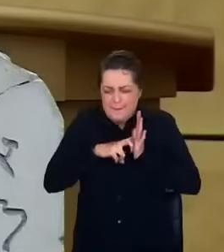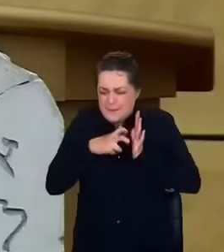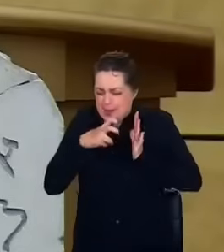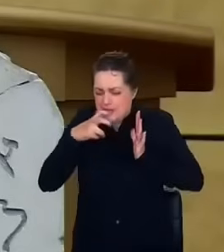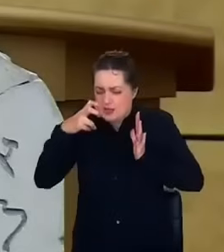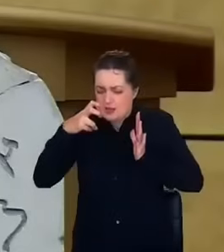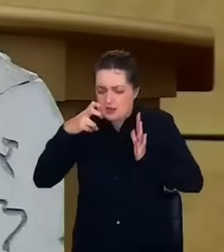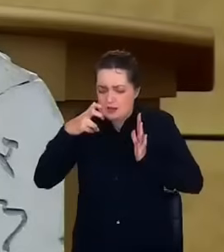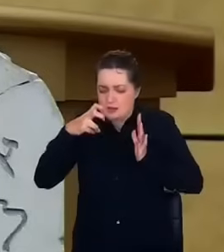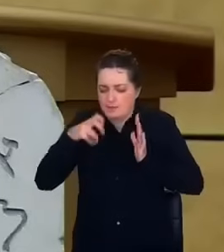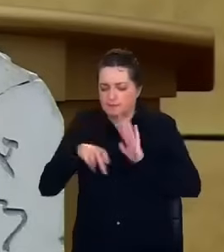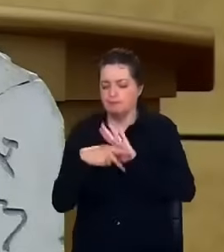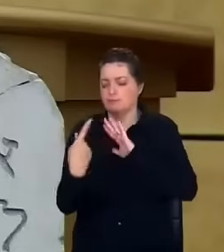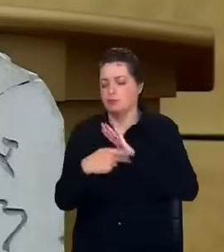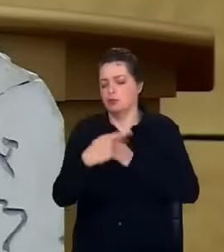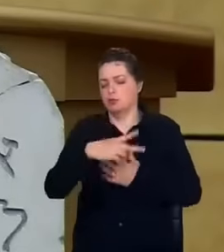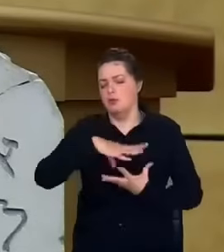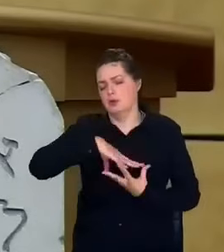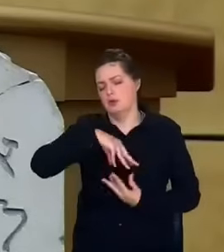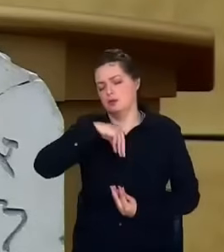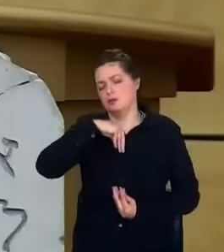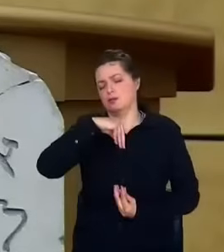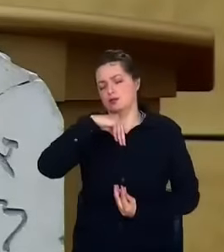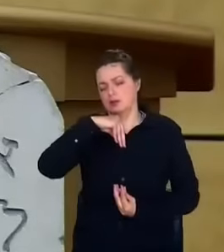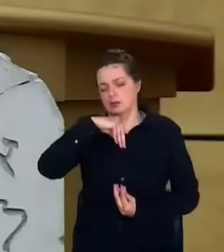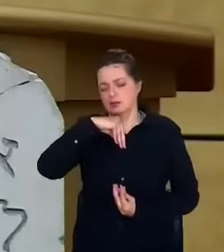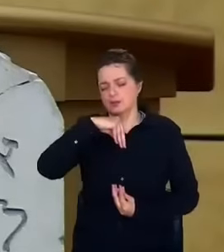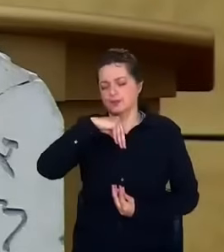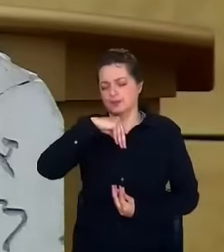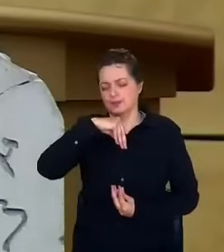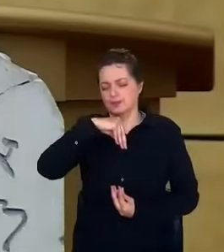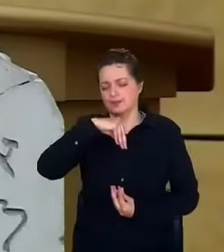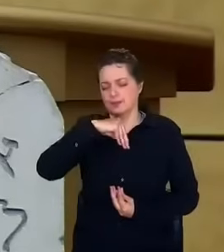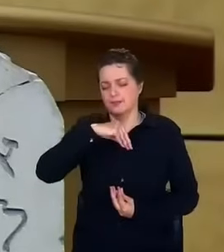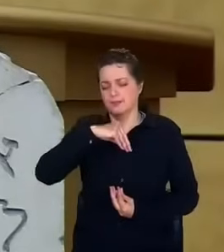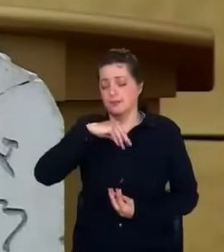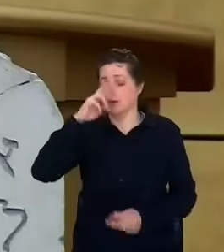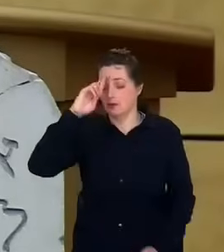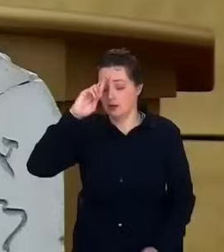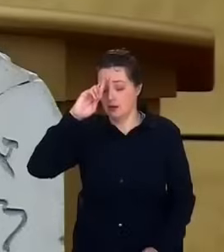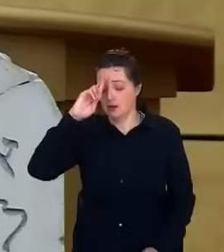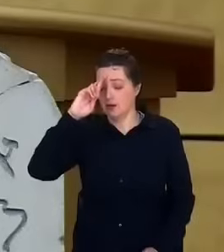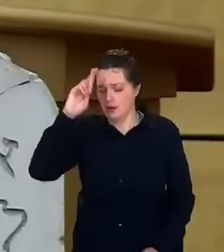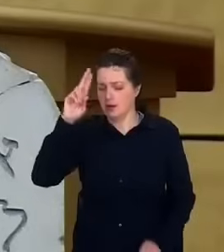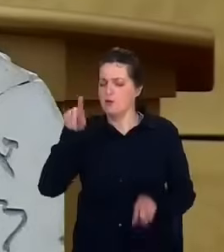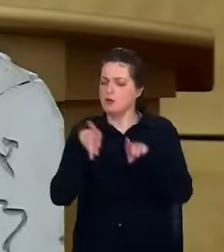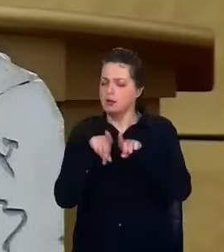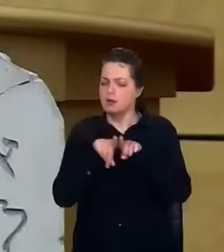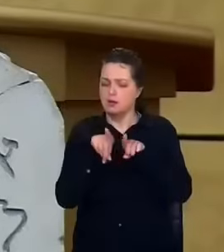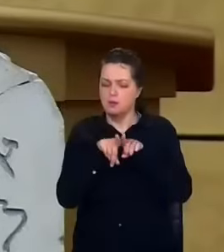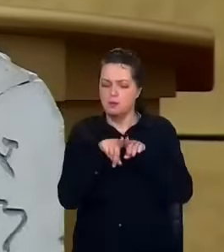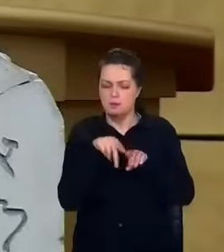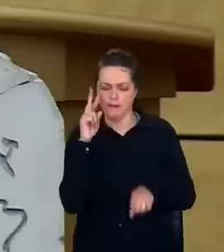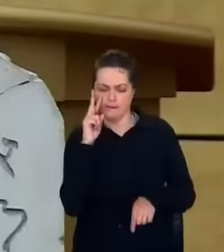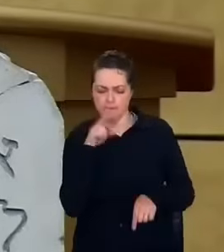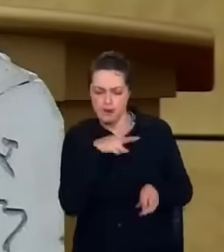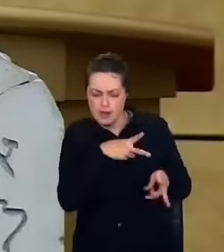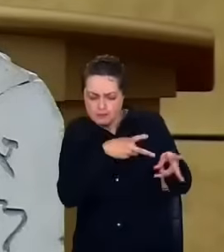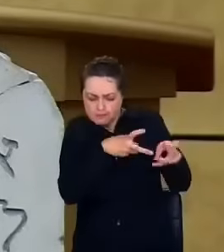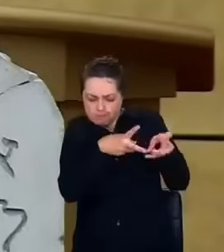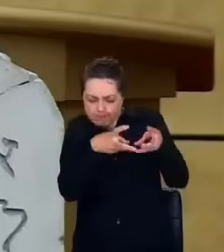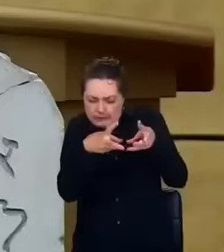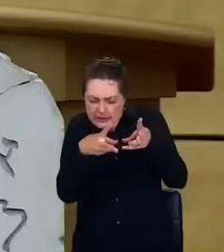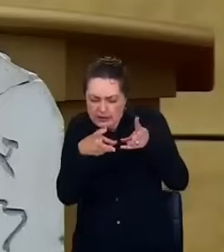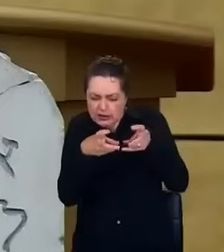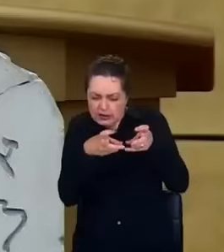é o grito da alma. O Senhor também ouve esse grito, o Senhor também